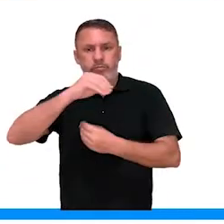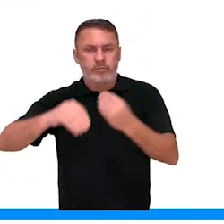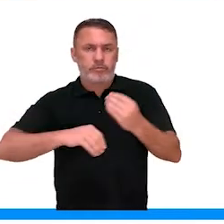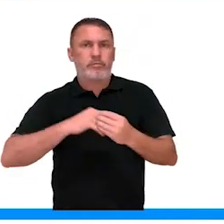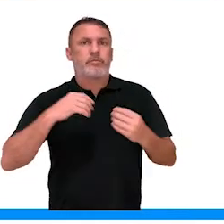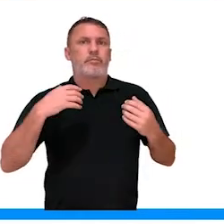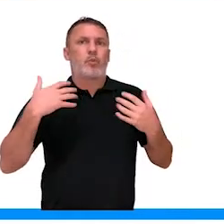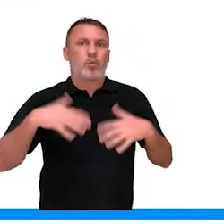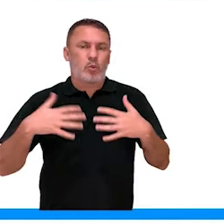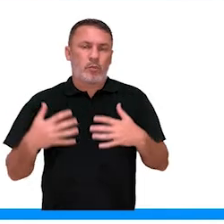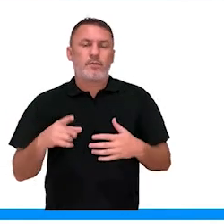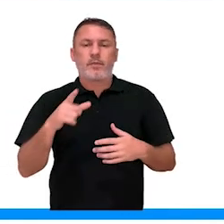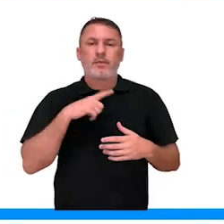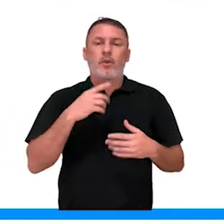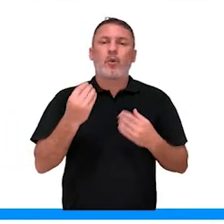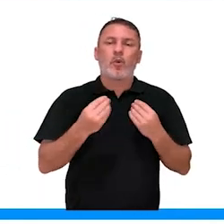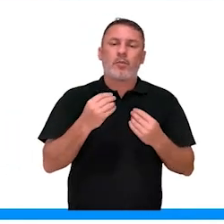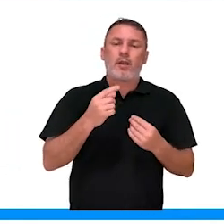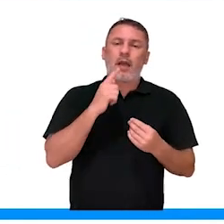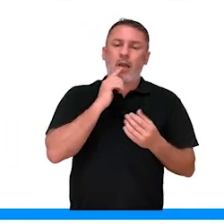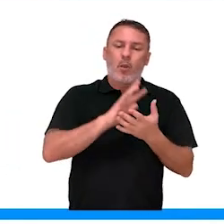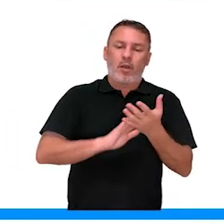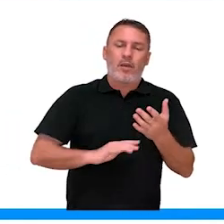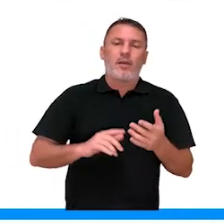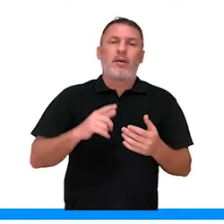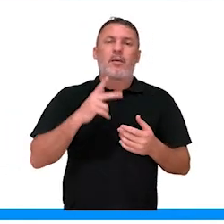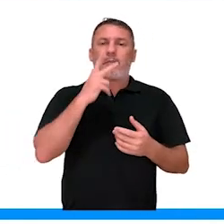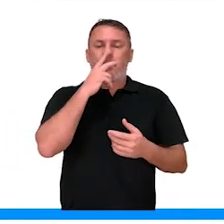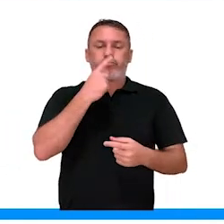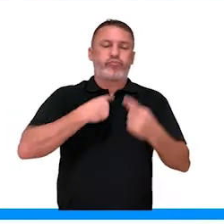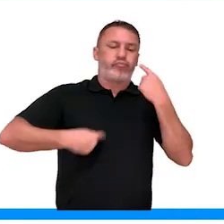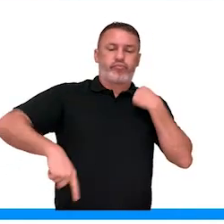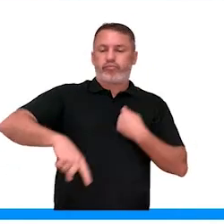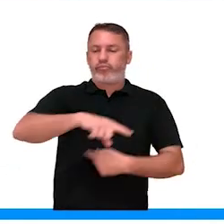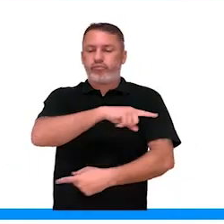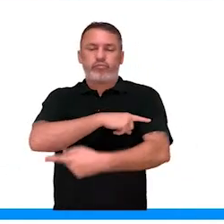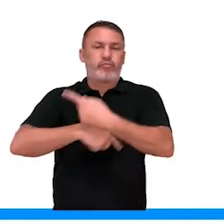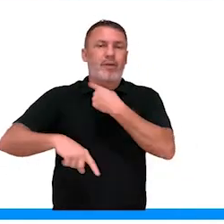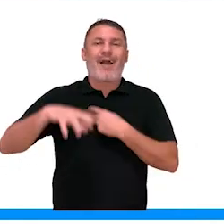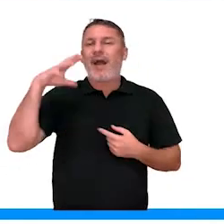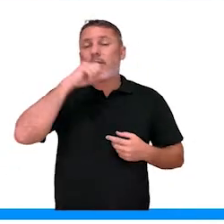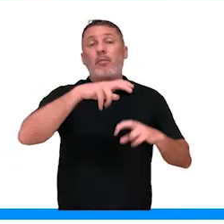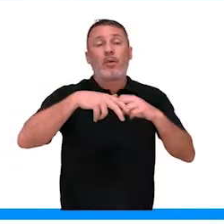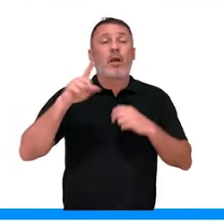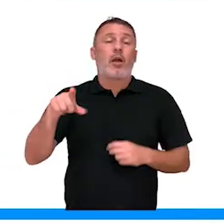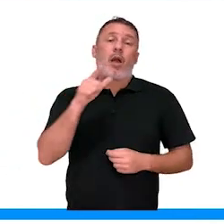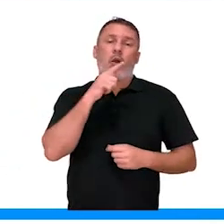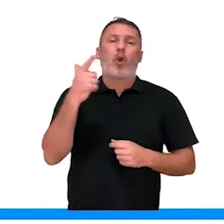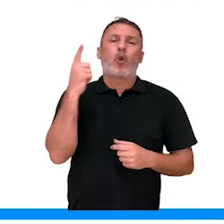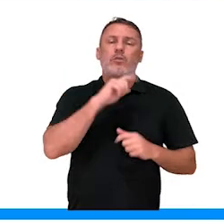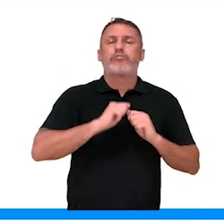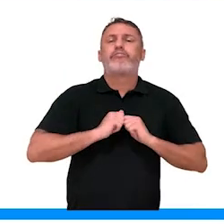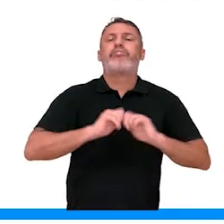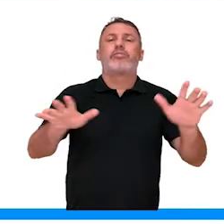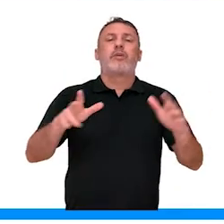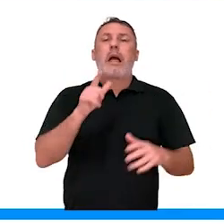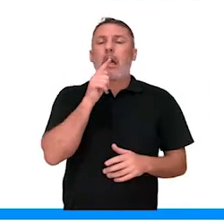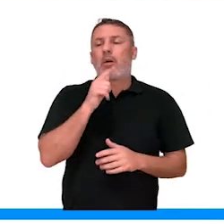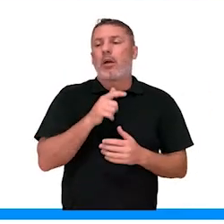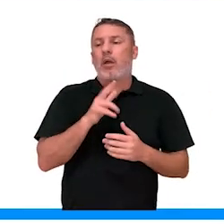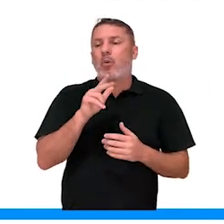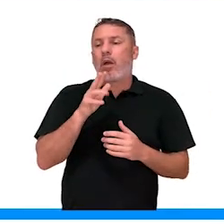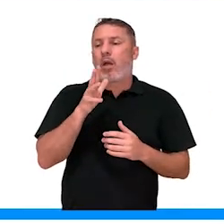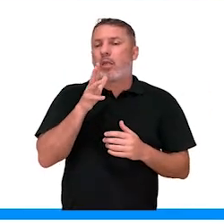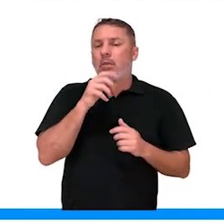dissolvidas. Então a gente vai ter o transporte facilitado graças a essa propriedade da água de ser um grande